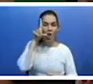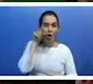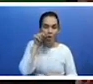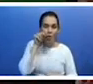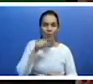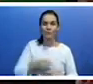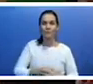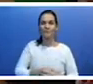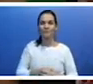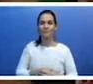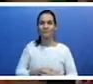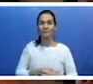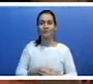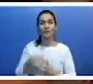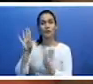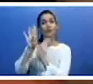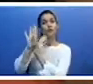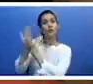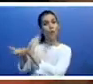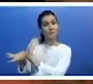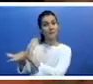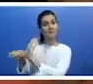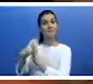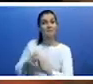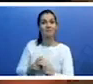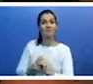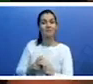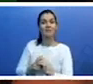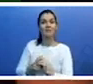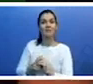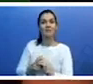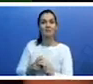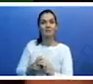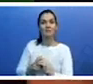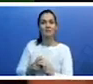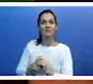sono, sombra, sebo,